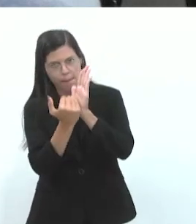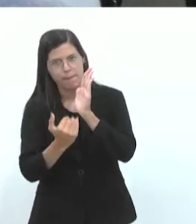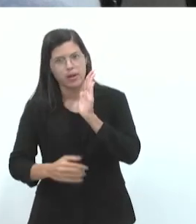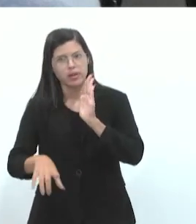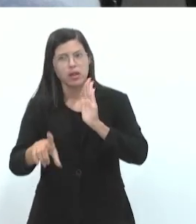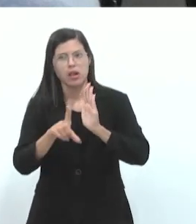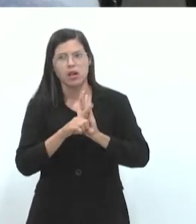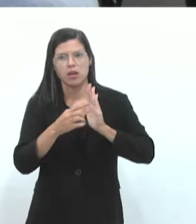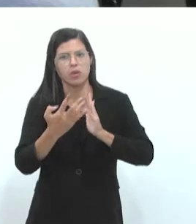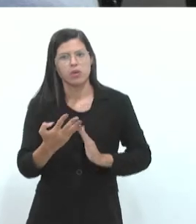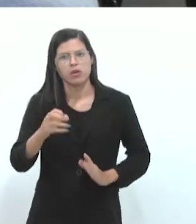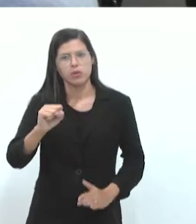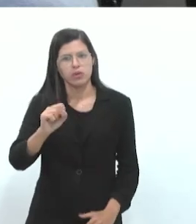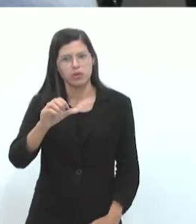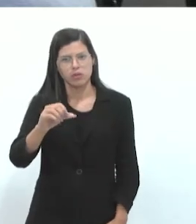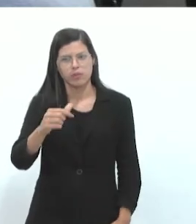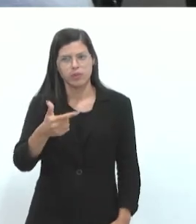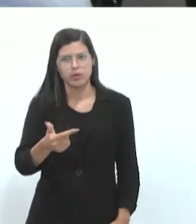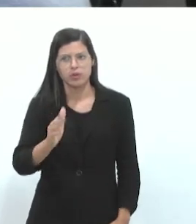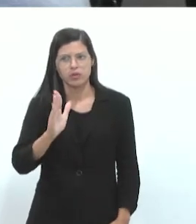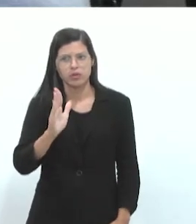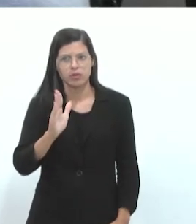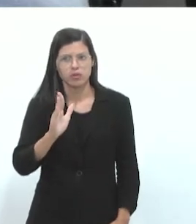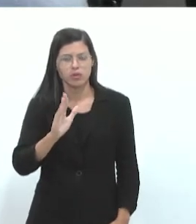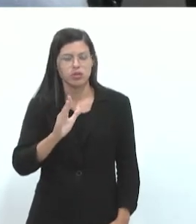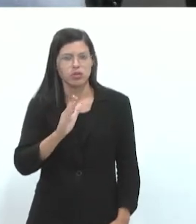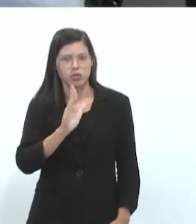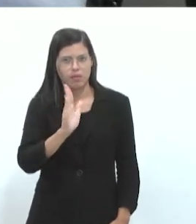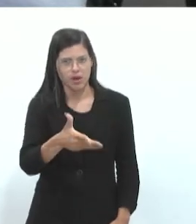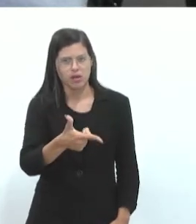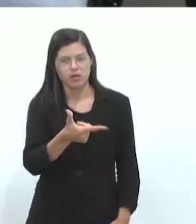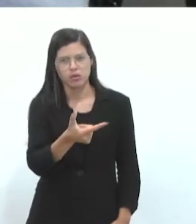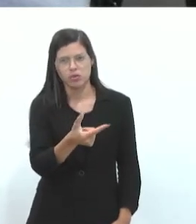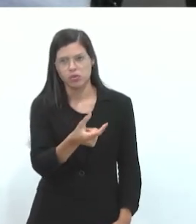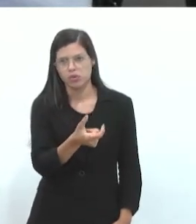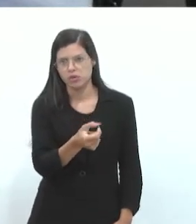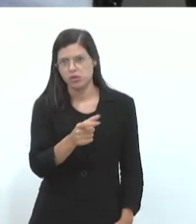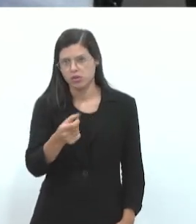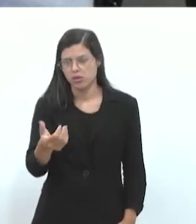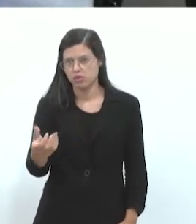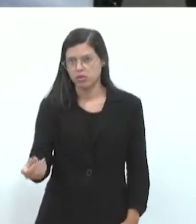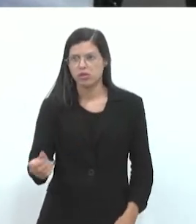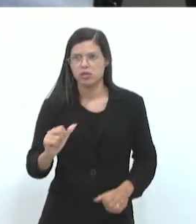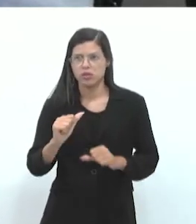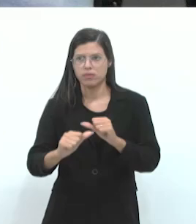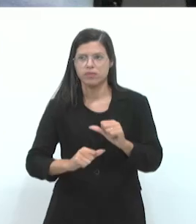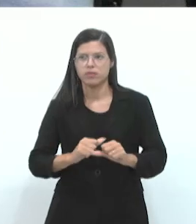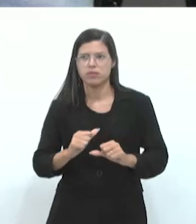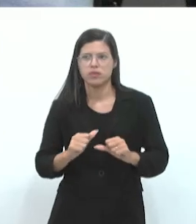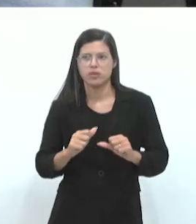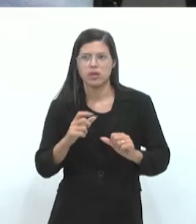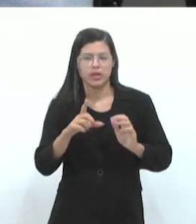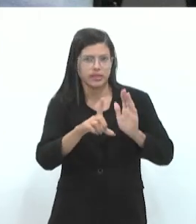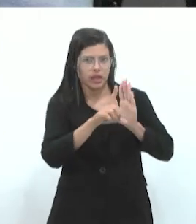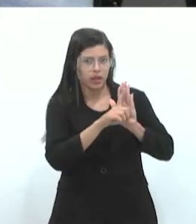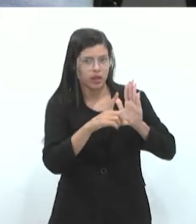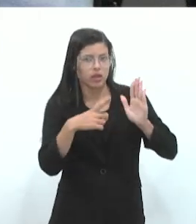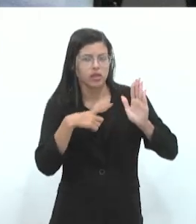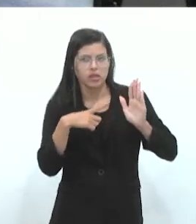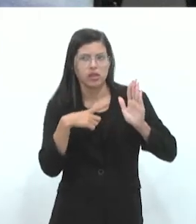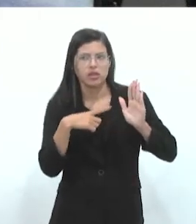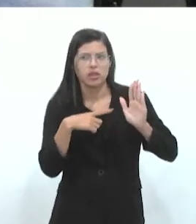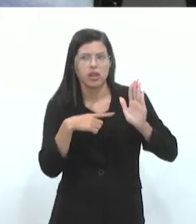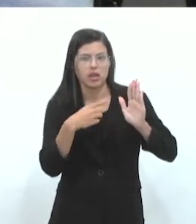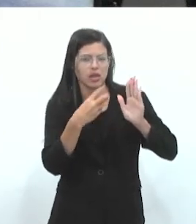Lei 4892, de 1 de novembro de 2006, e suas alterações. A 4892 é que define